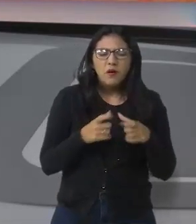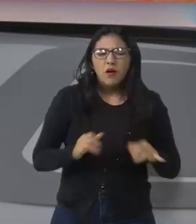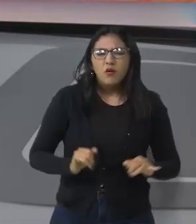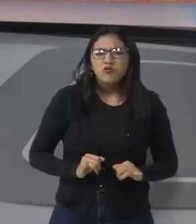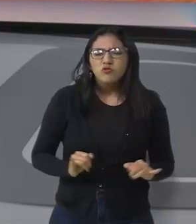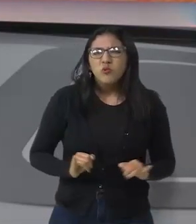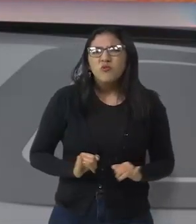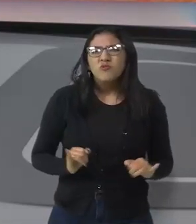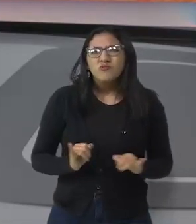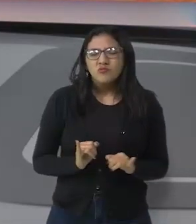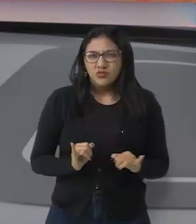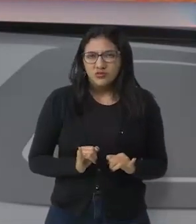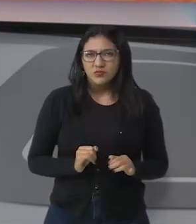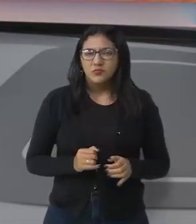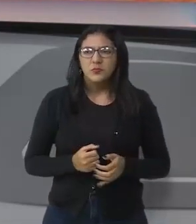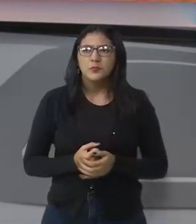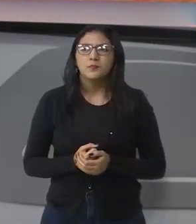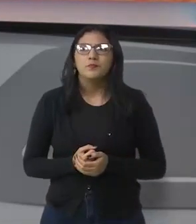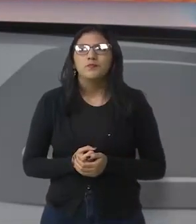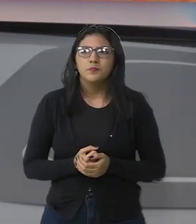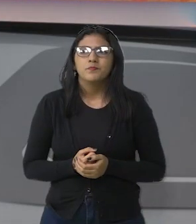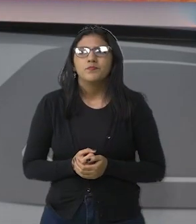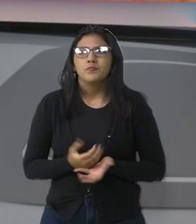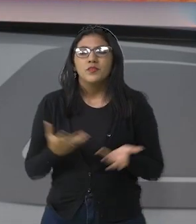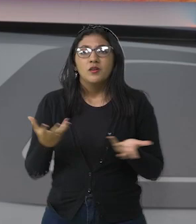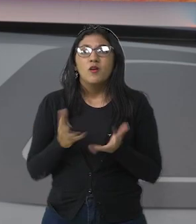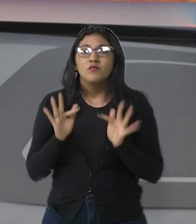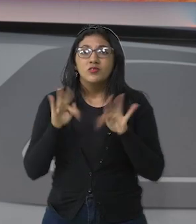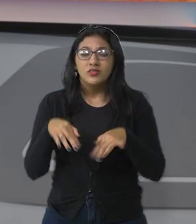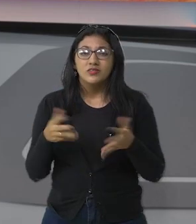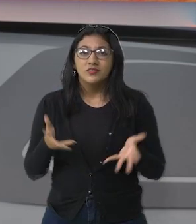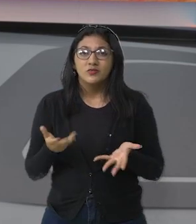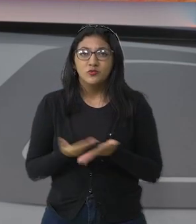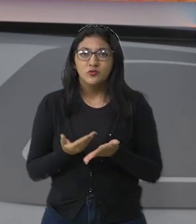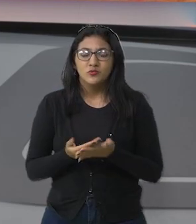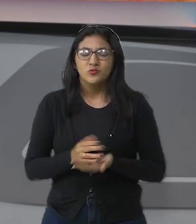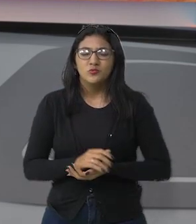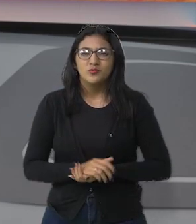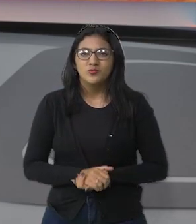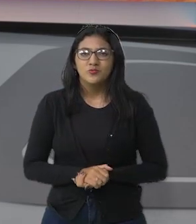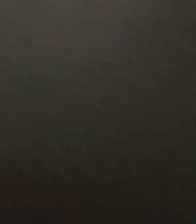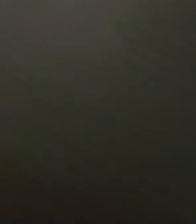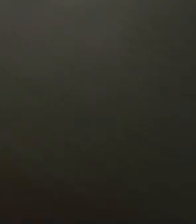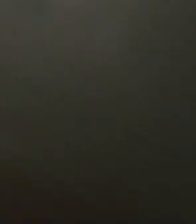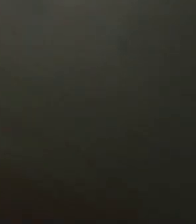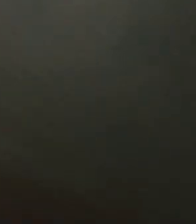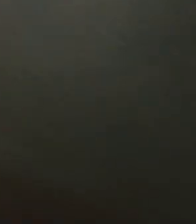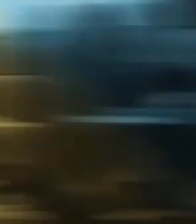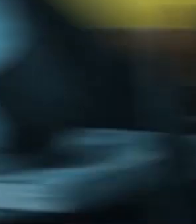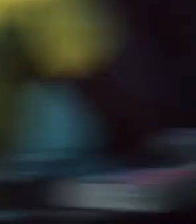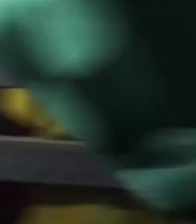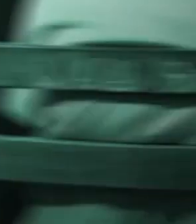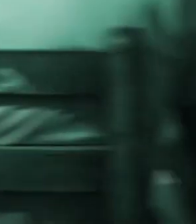seu sustento ou cada vez mais isoladas. Finalizamos aqui mais uma aula.